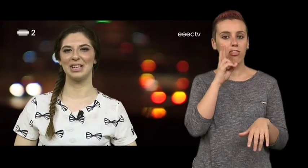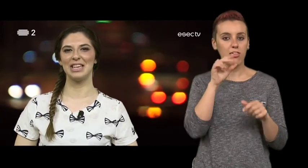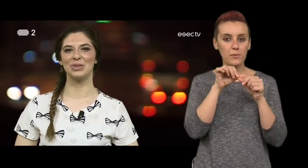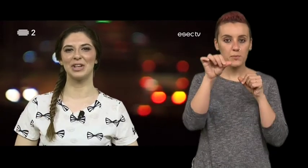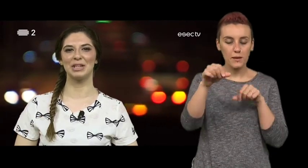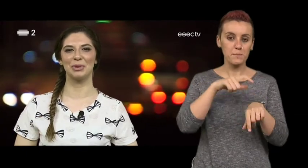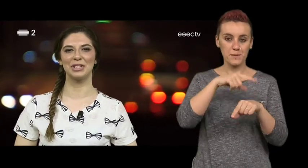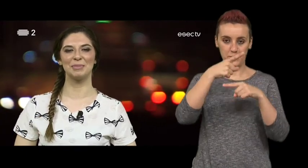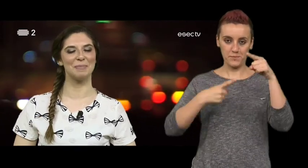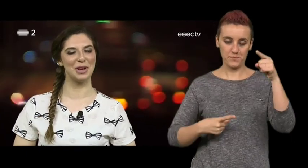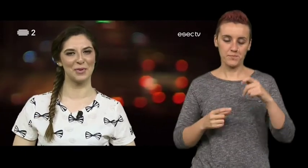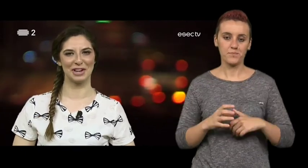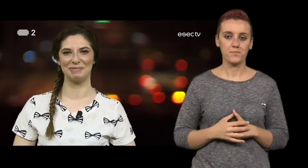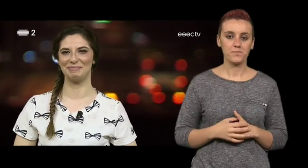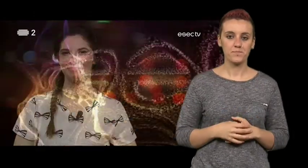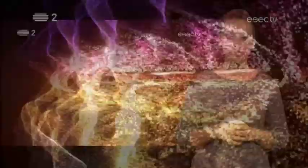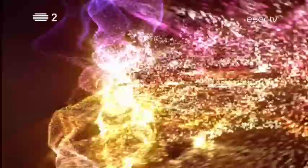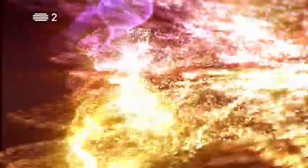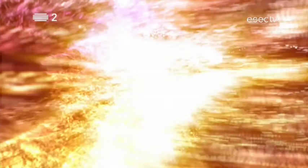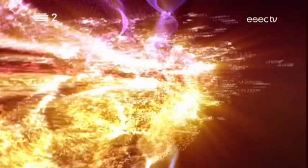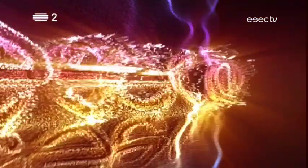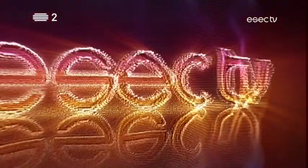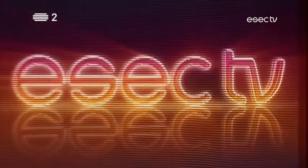Faça-nos companhia durante a próxima meia hora.